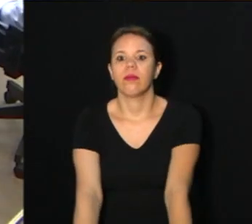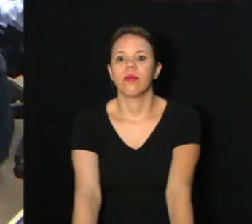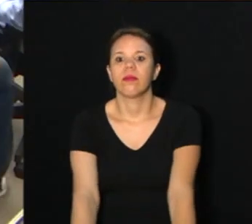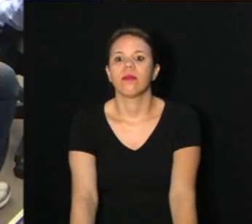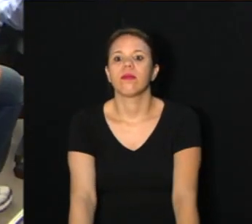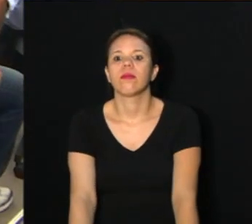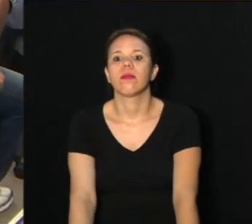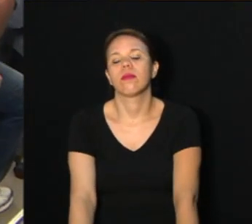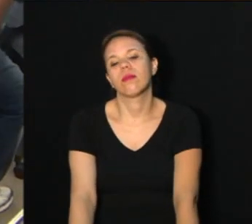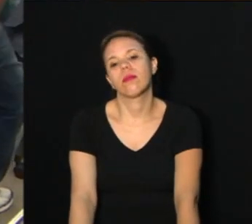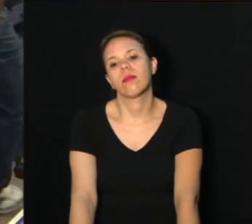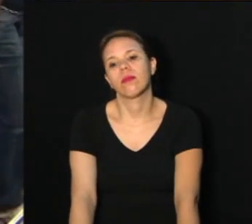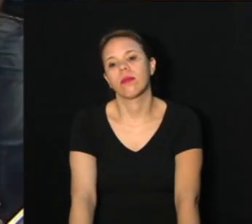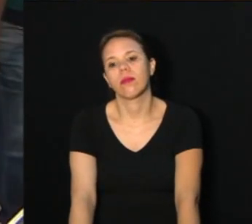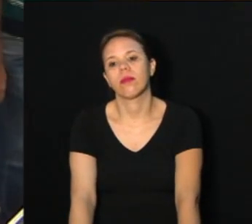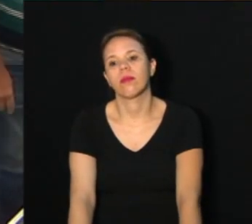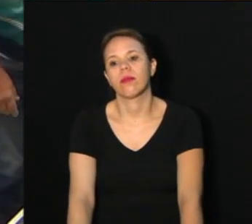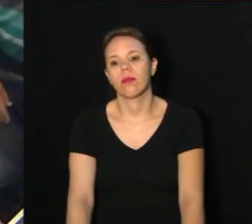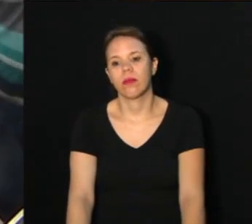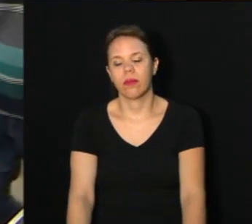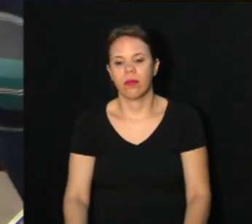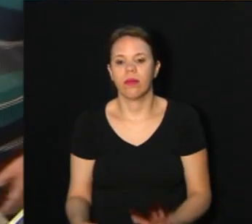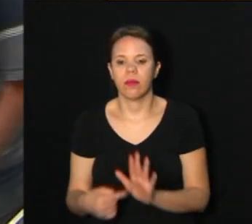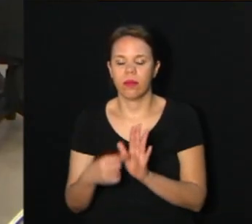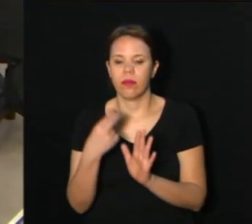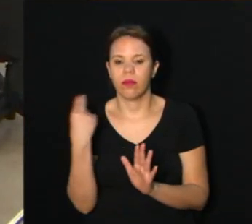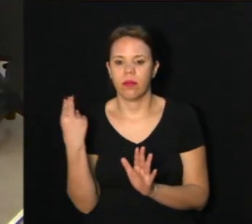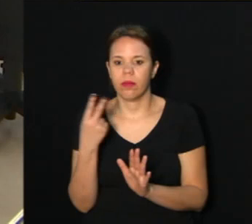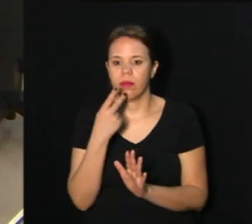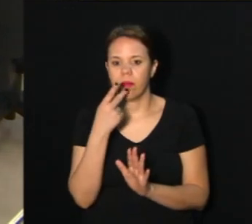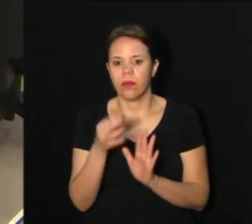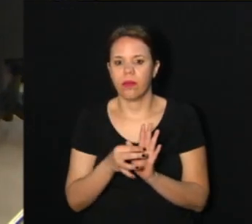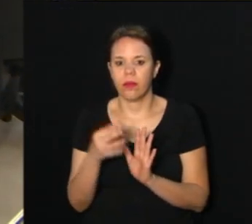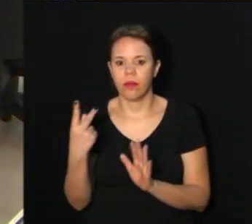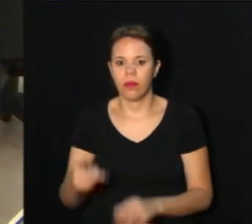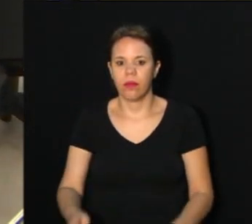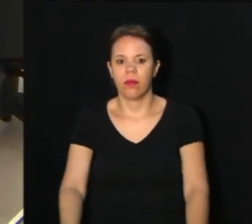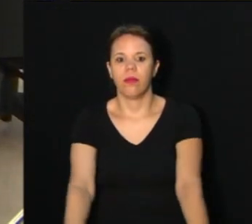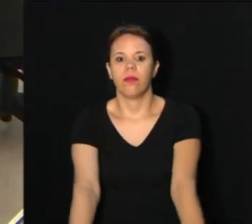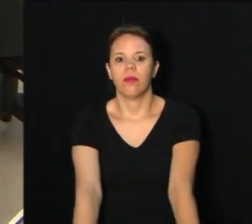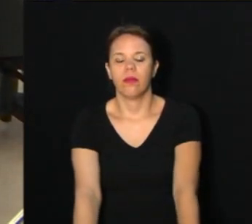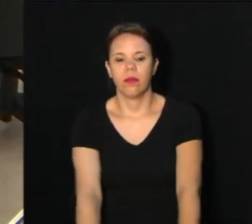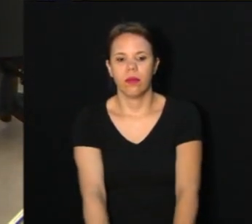Peço para que se apresente com o nome e faça a sua colocação.